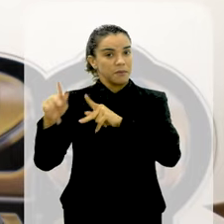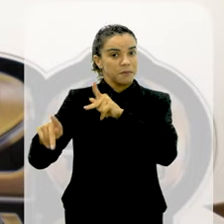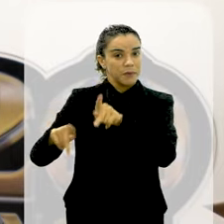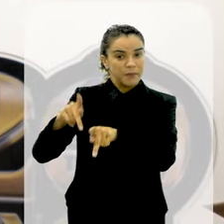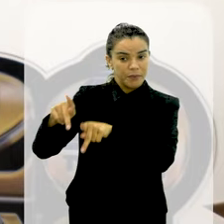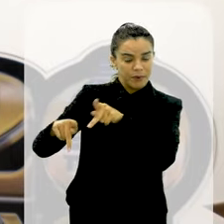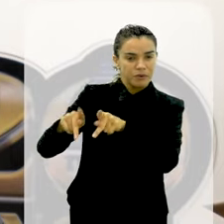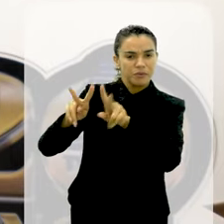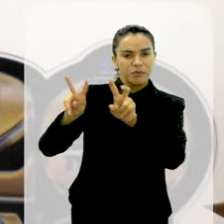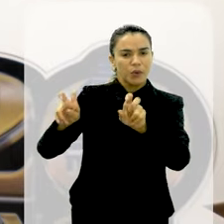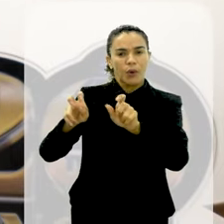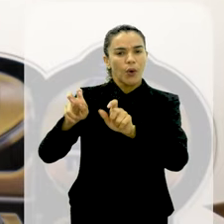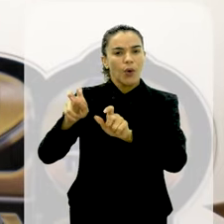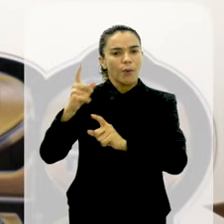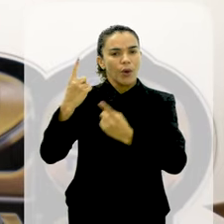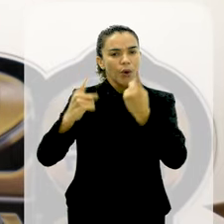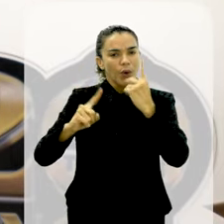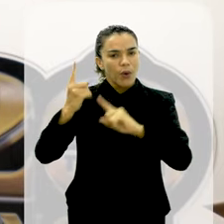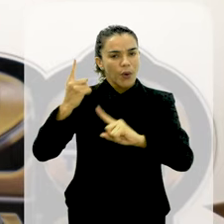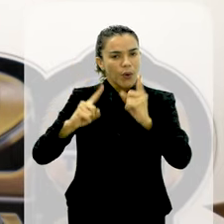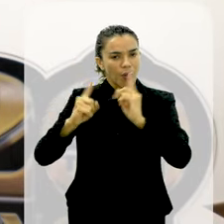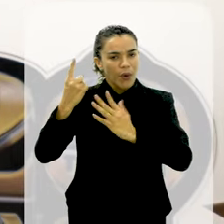pessoas têm com relação ao carnaval,